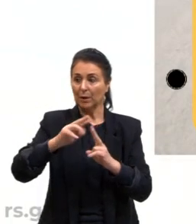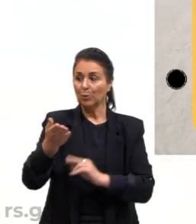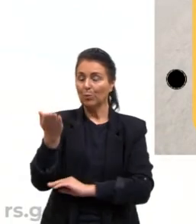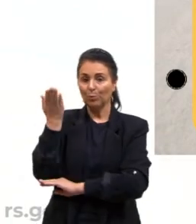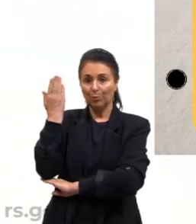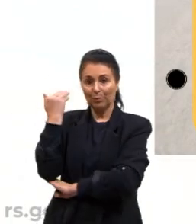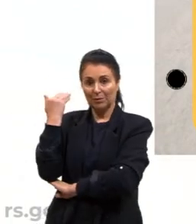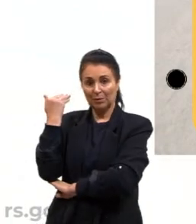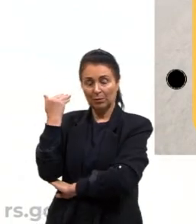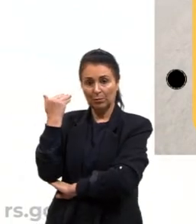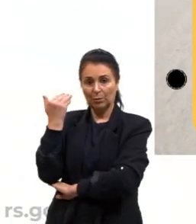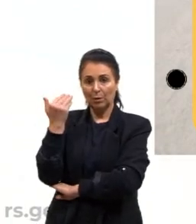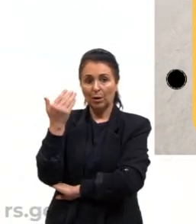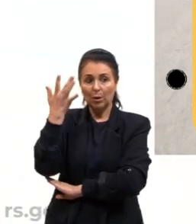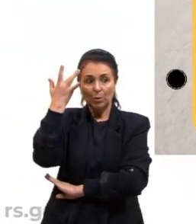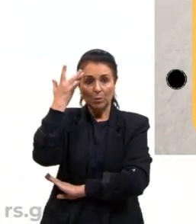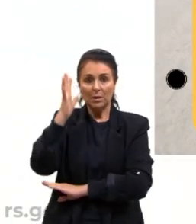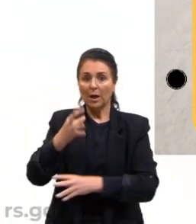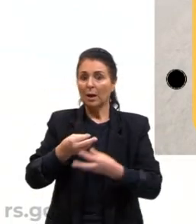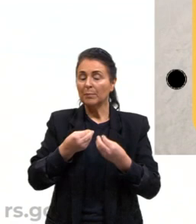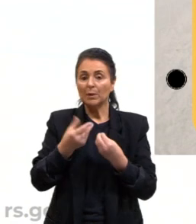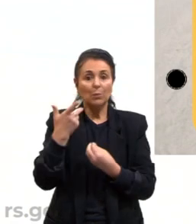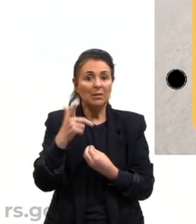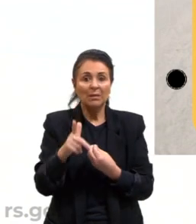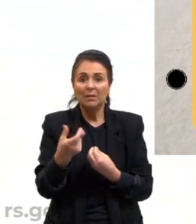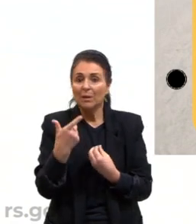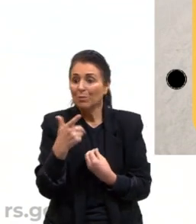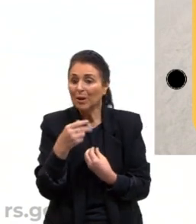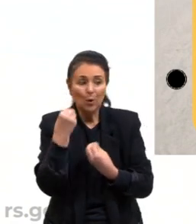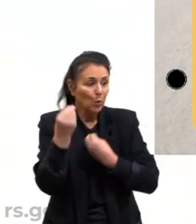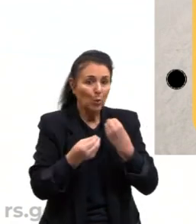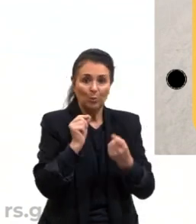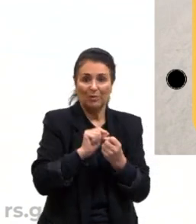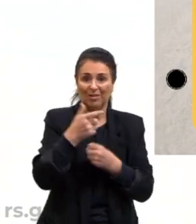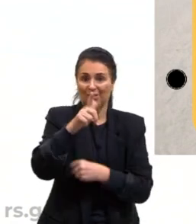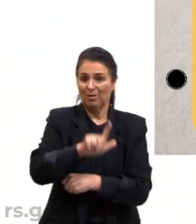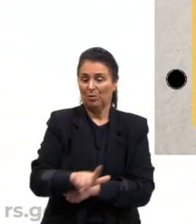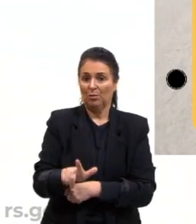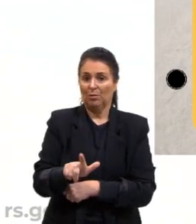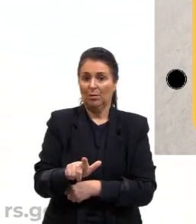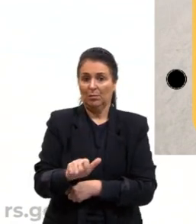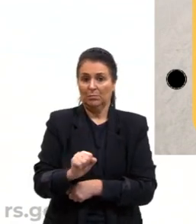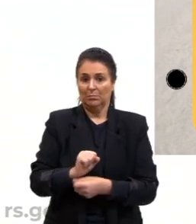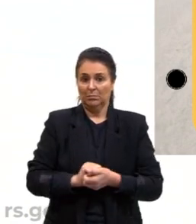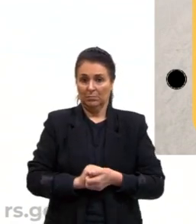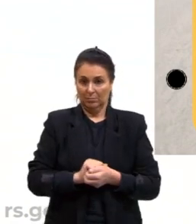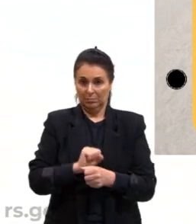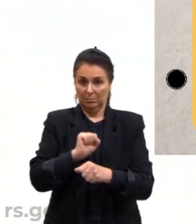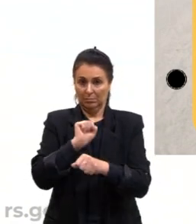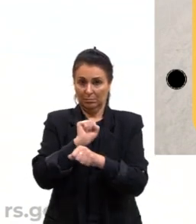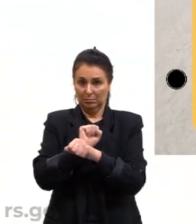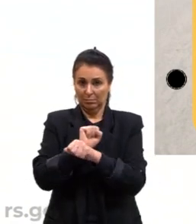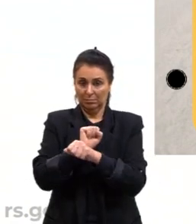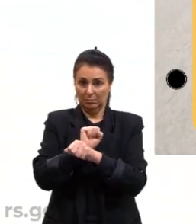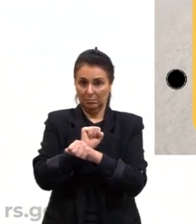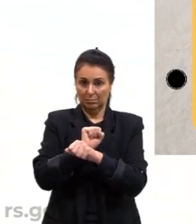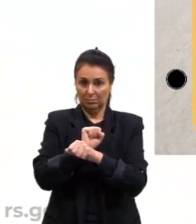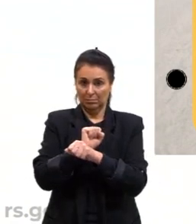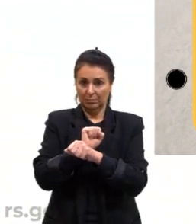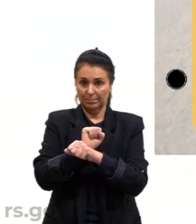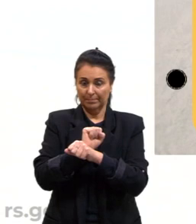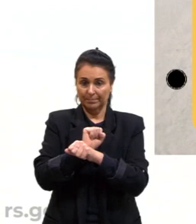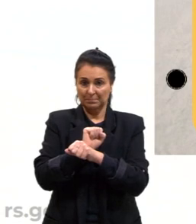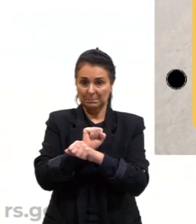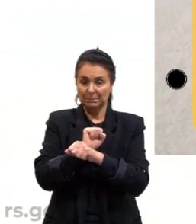passado ou seja que não tem como ser realizadas mais né de uma briga podido hacerlo pelo